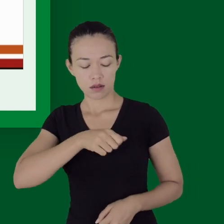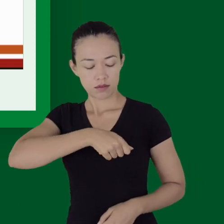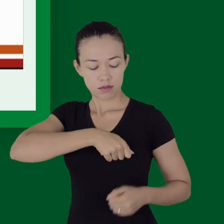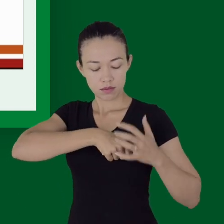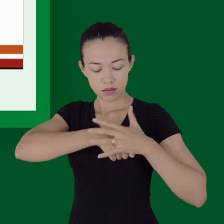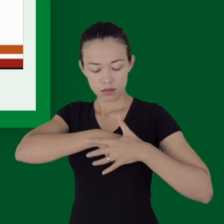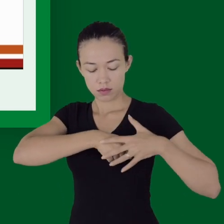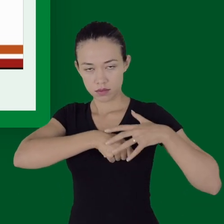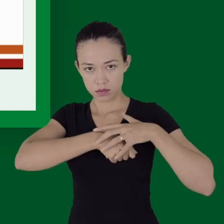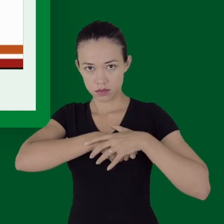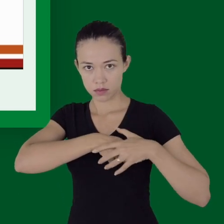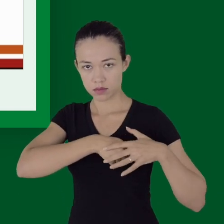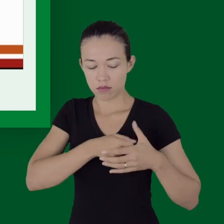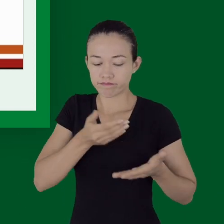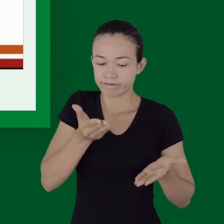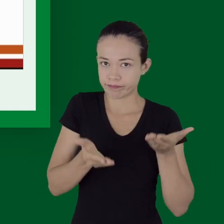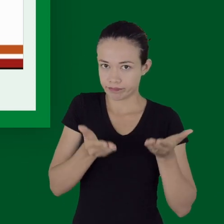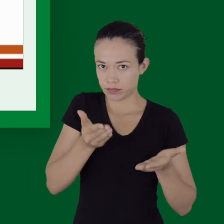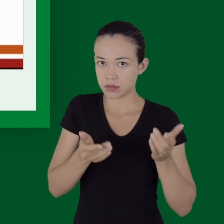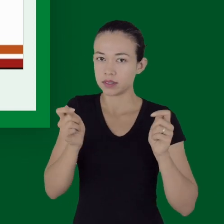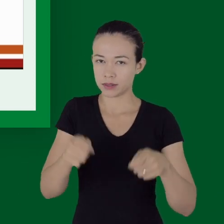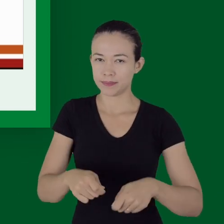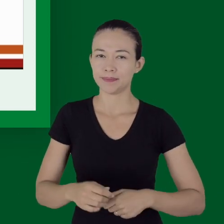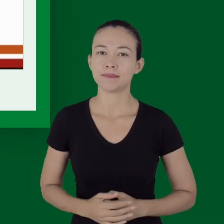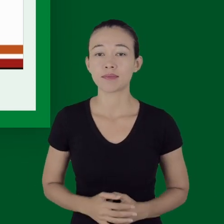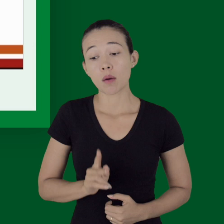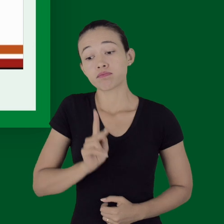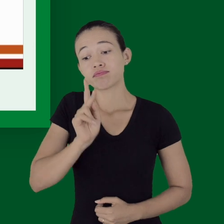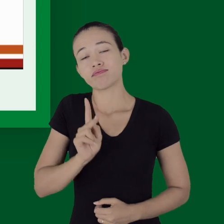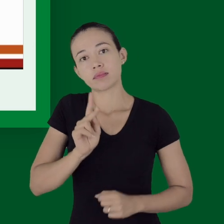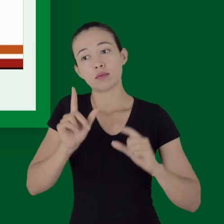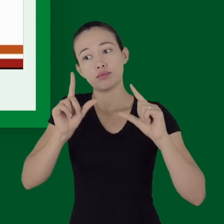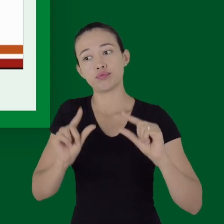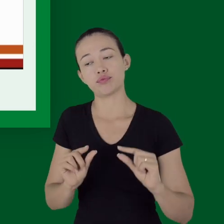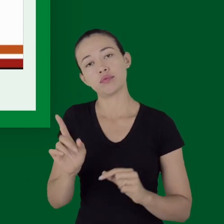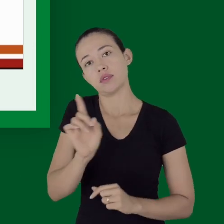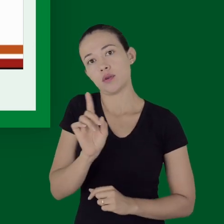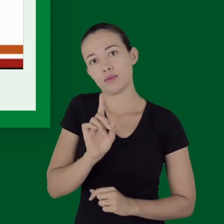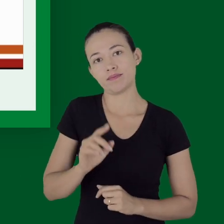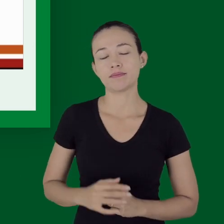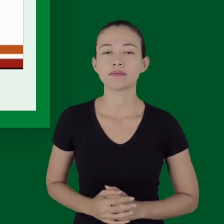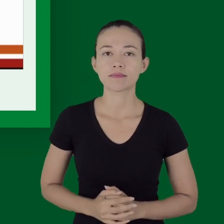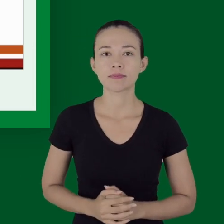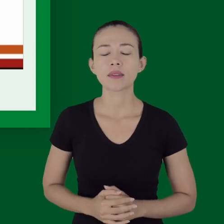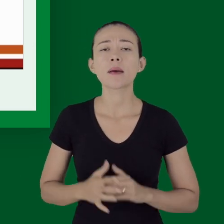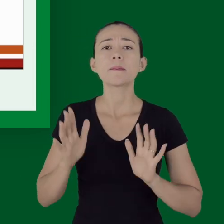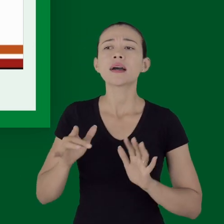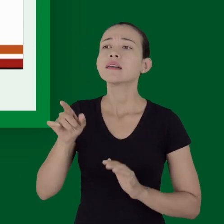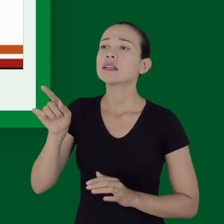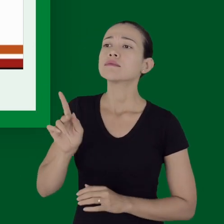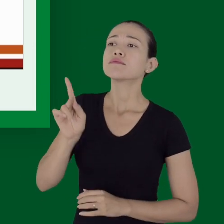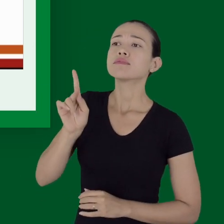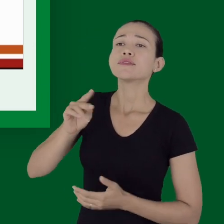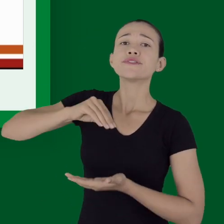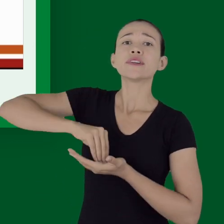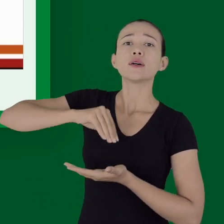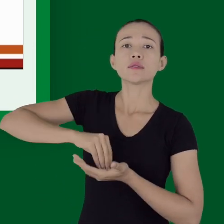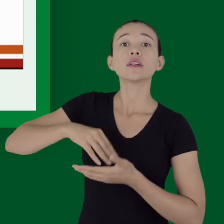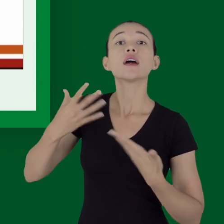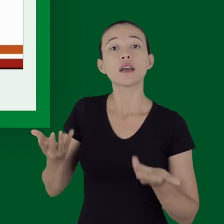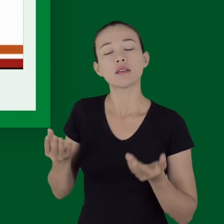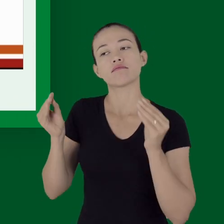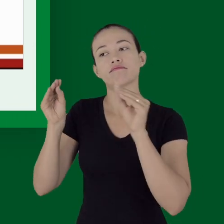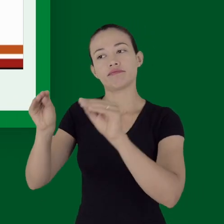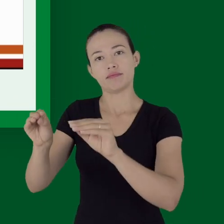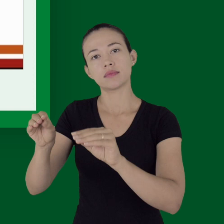vai estabilizar a membrana cardíaca, né? O gluconato, ele não diminui o potássio, mas ele estabiliza a membrana.